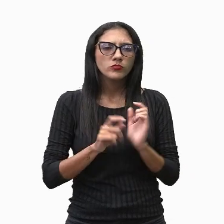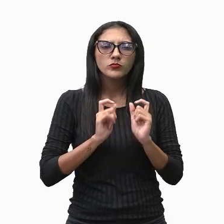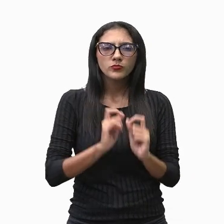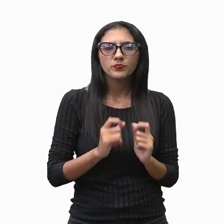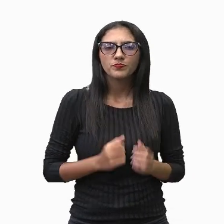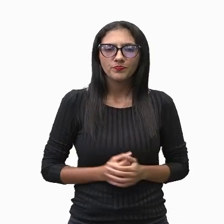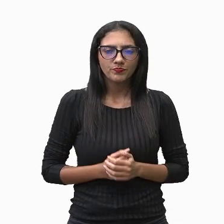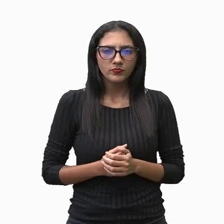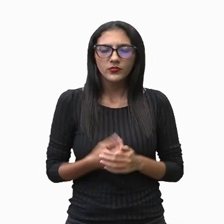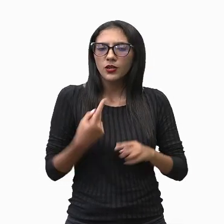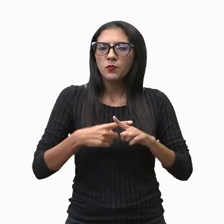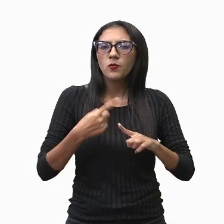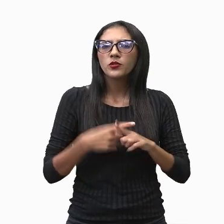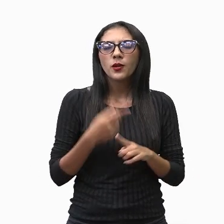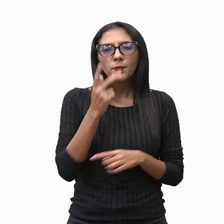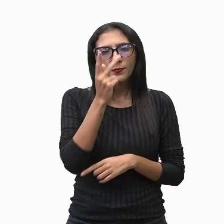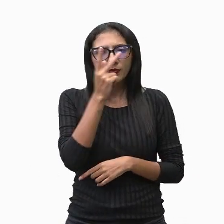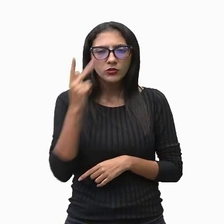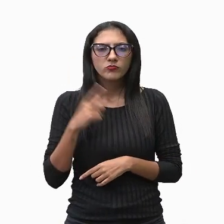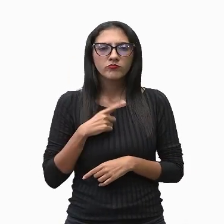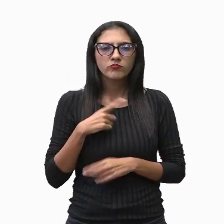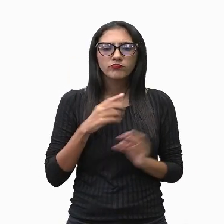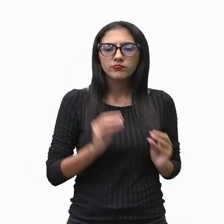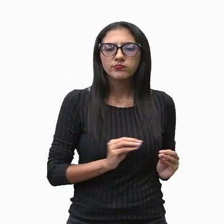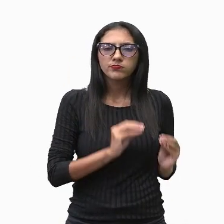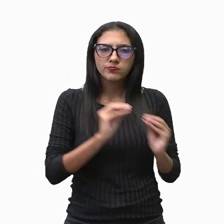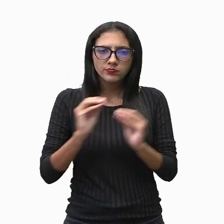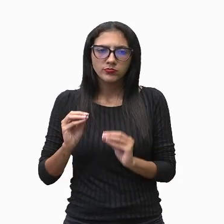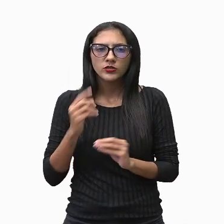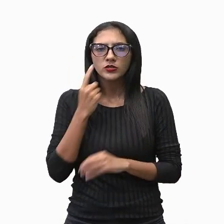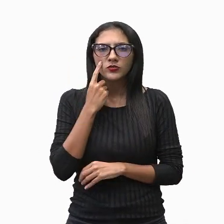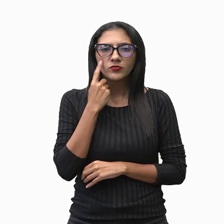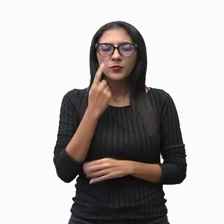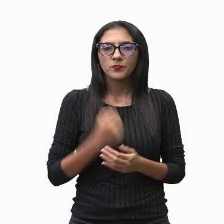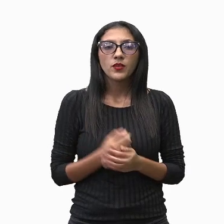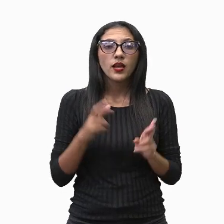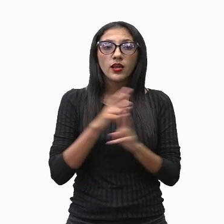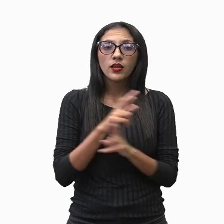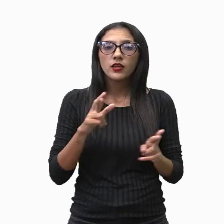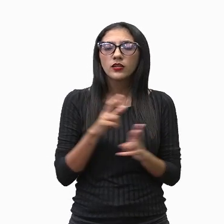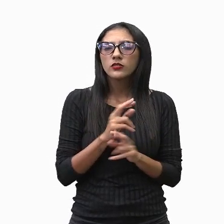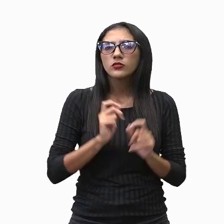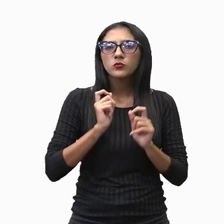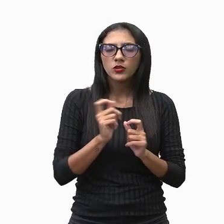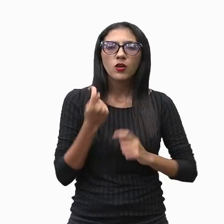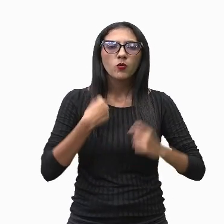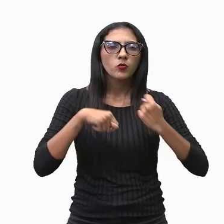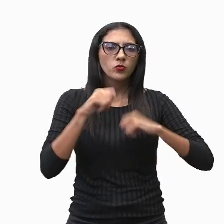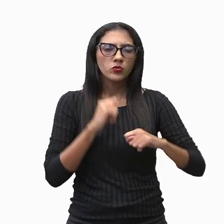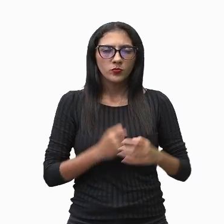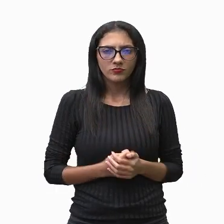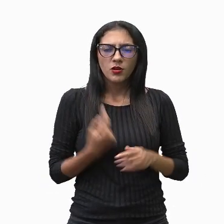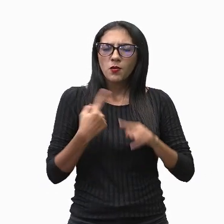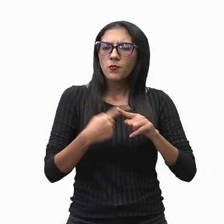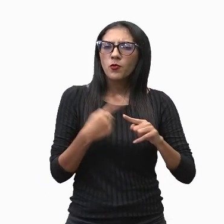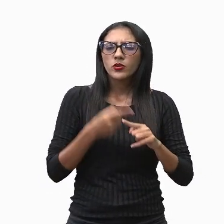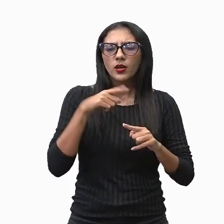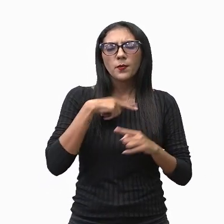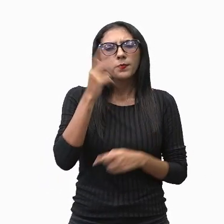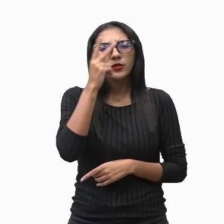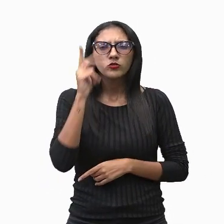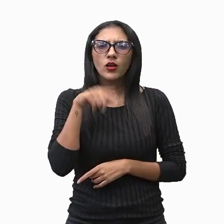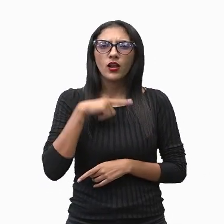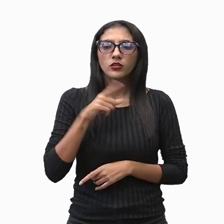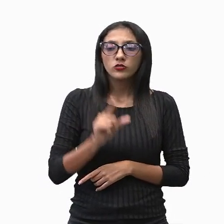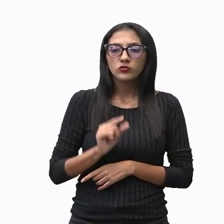começar analisando aqui os fatores econômicos. Por que alguém migra por um fator